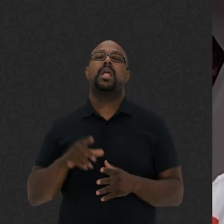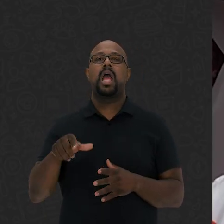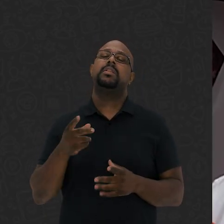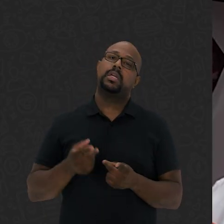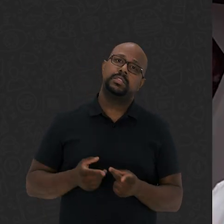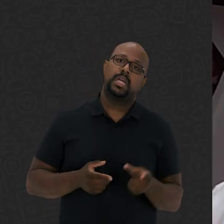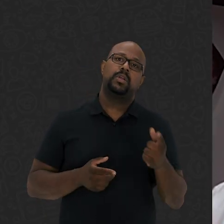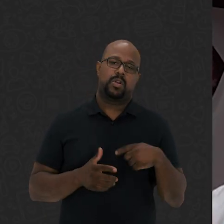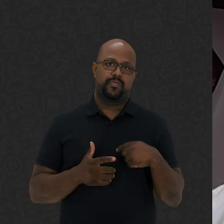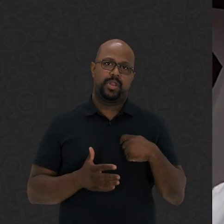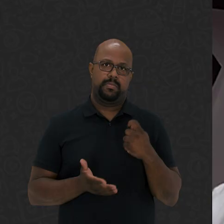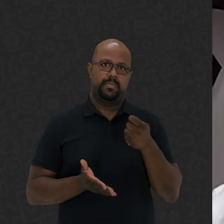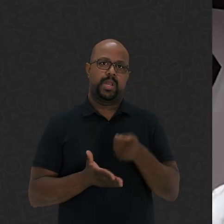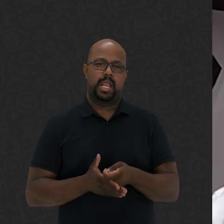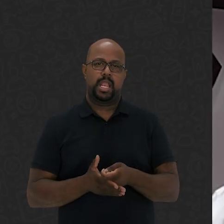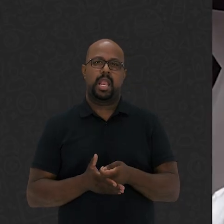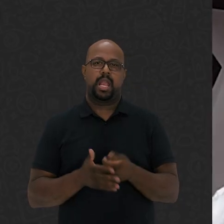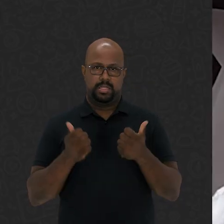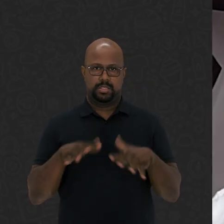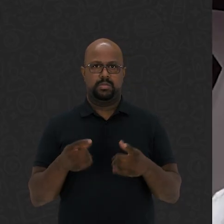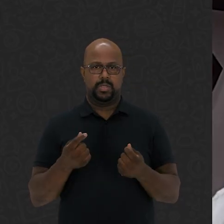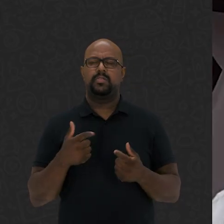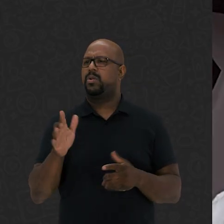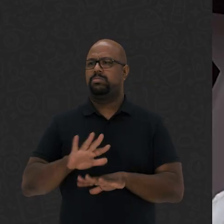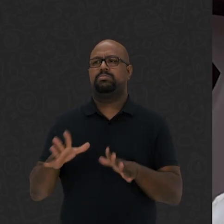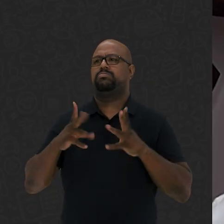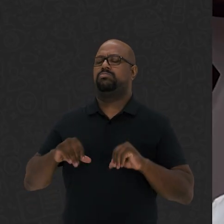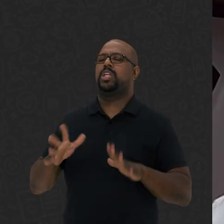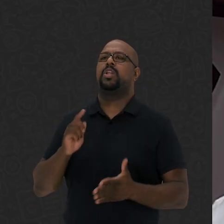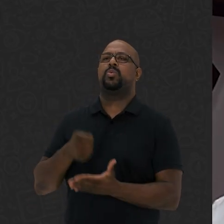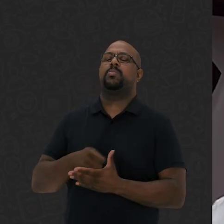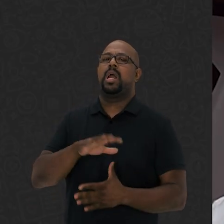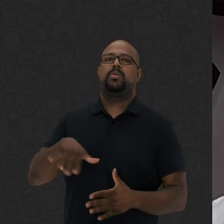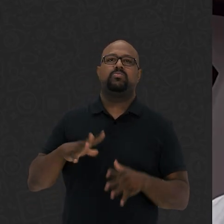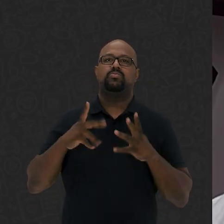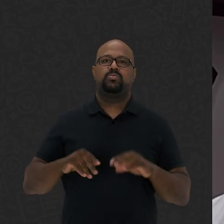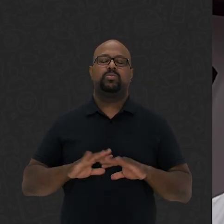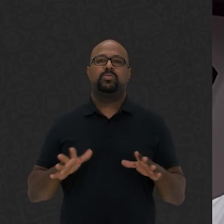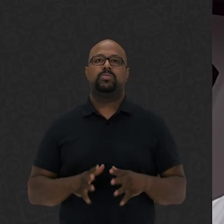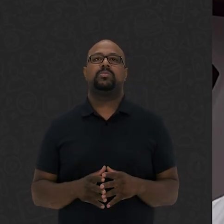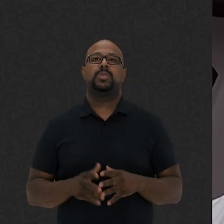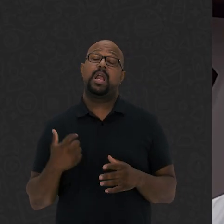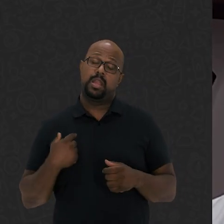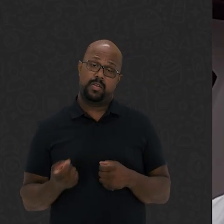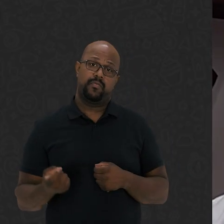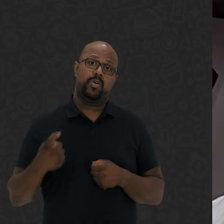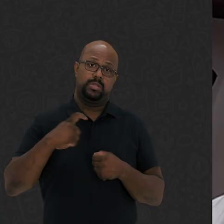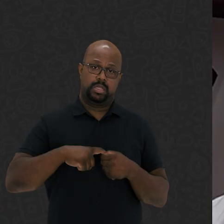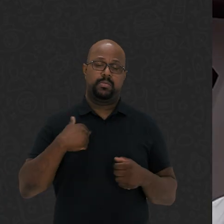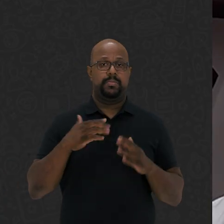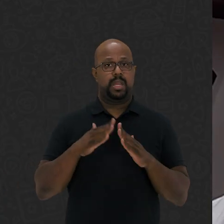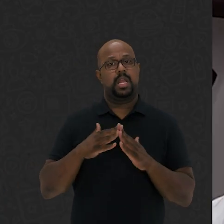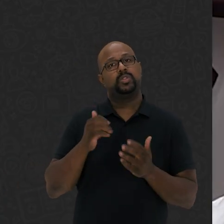e, na saída, quando eu fui pagar a despesa, ele disse que já estava tudo pago. Aí eu voltei para a